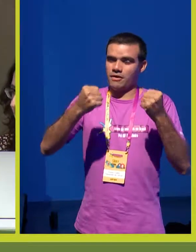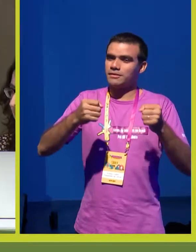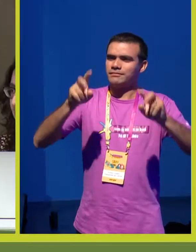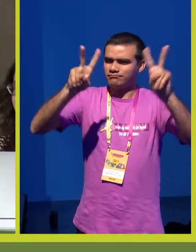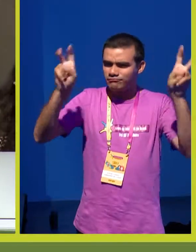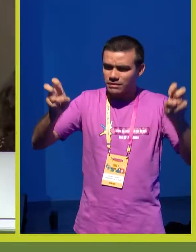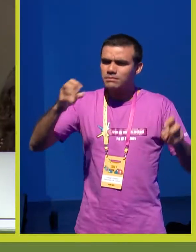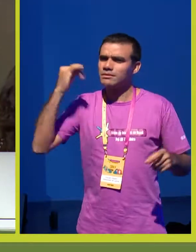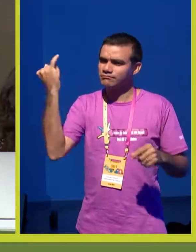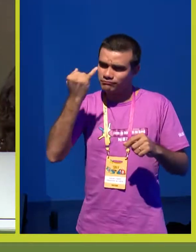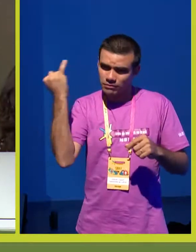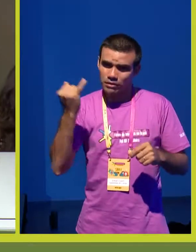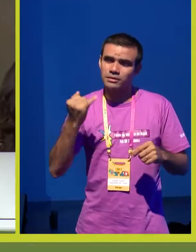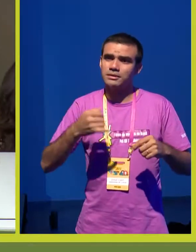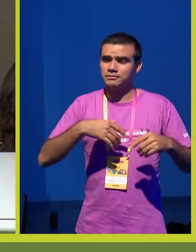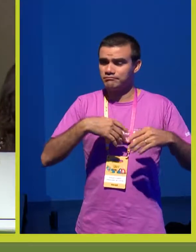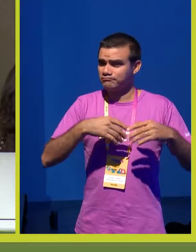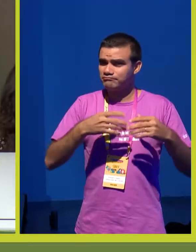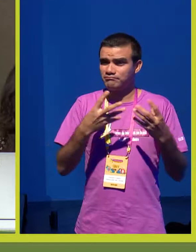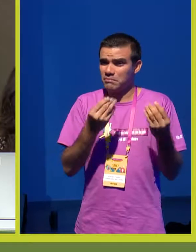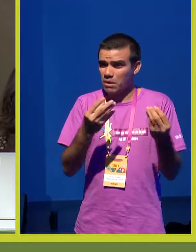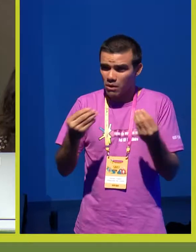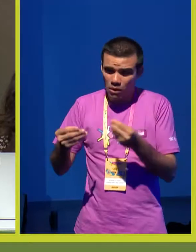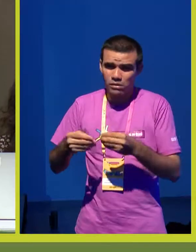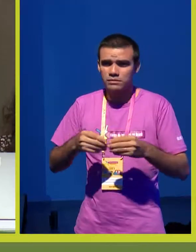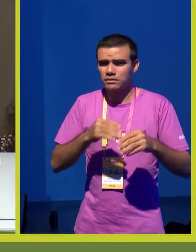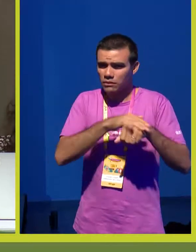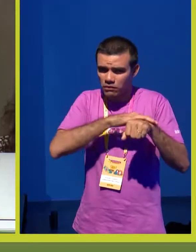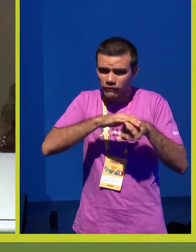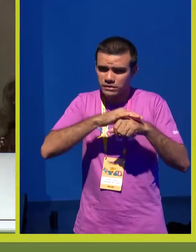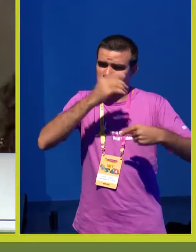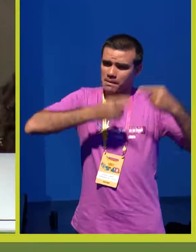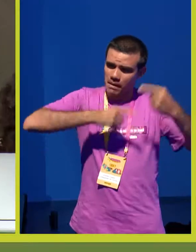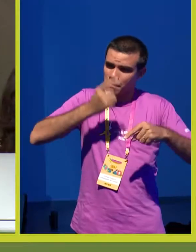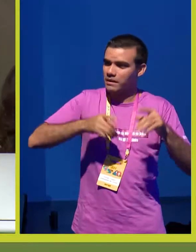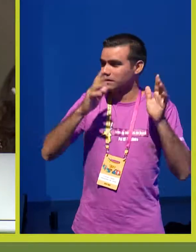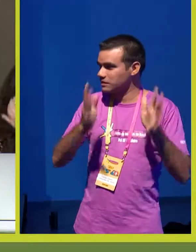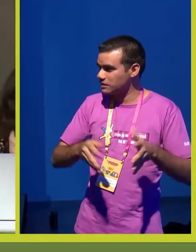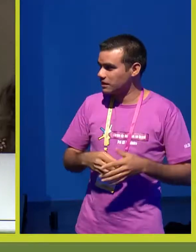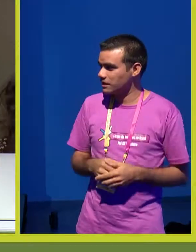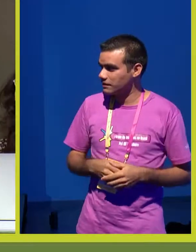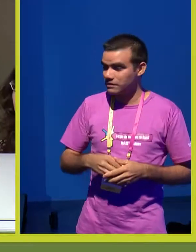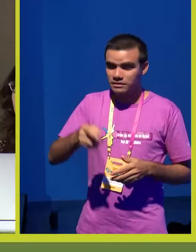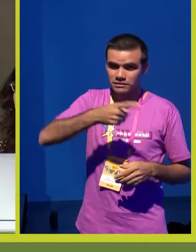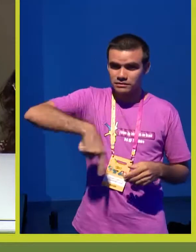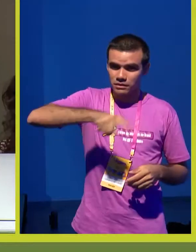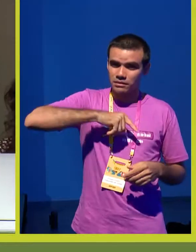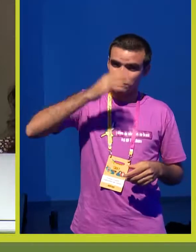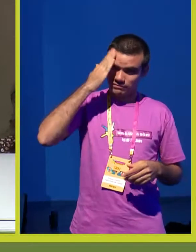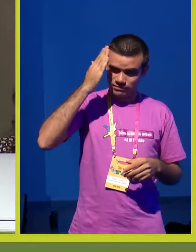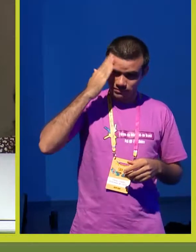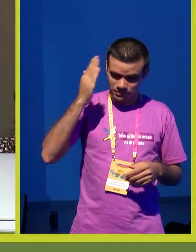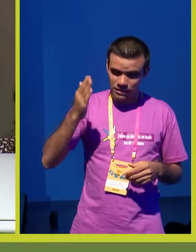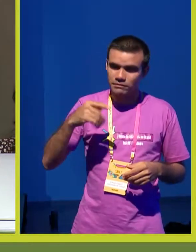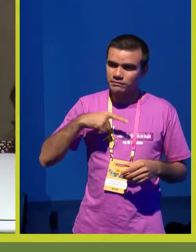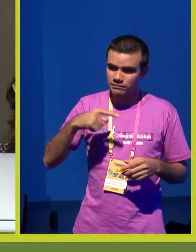vem sendo intensamente conversados, debatidos, etc. E a gente sabe que existem